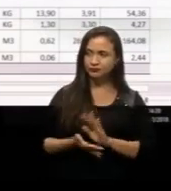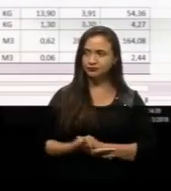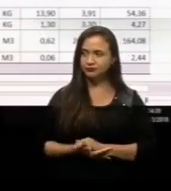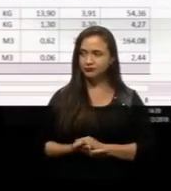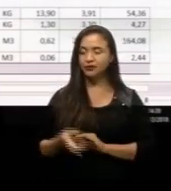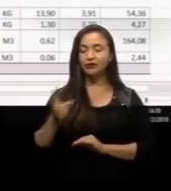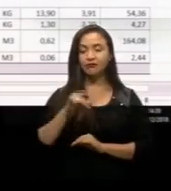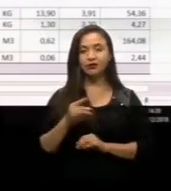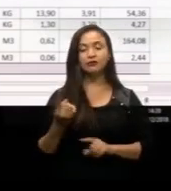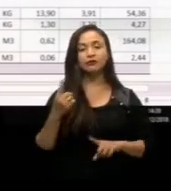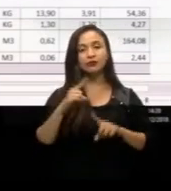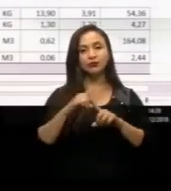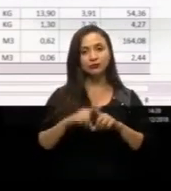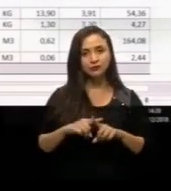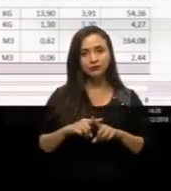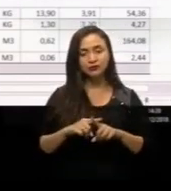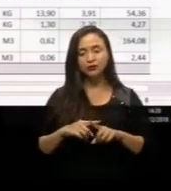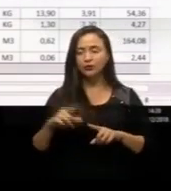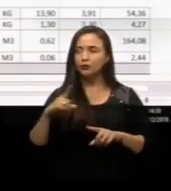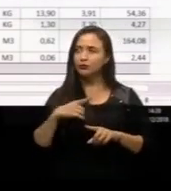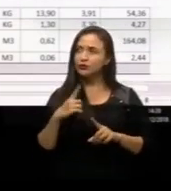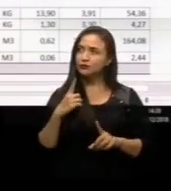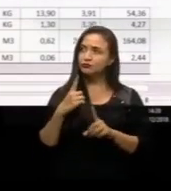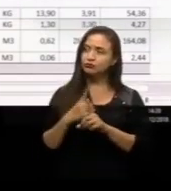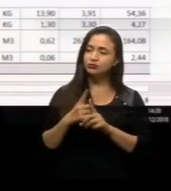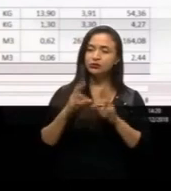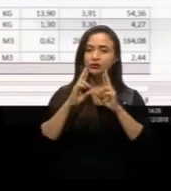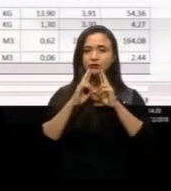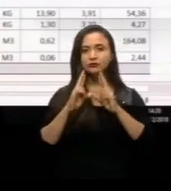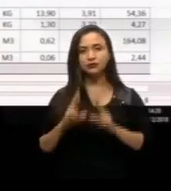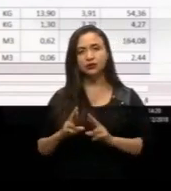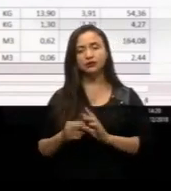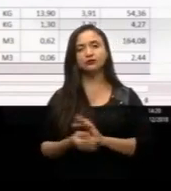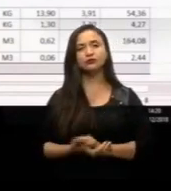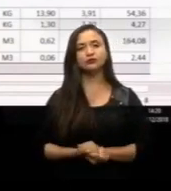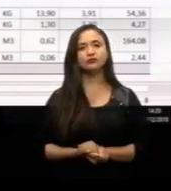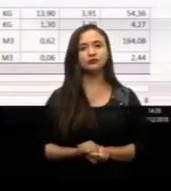faz essa multiplicação, a gente vai chegar no resultado de